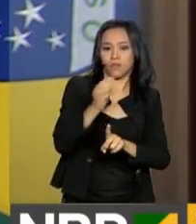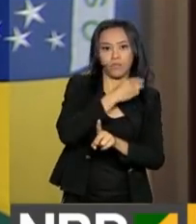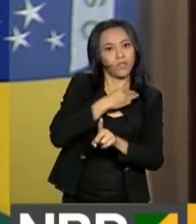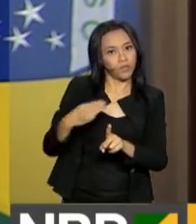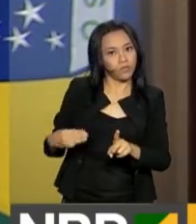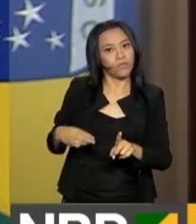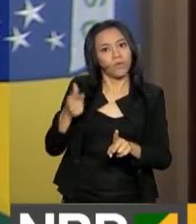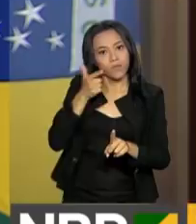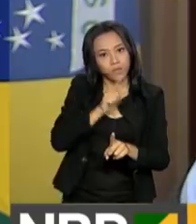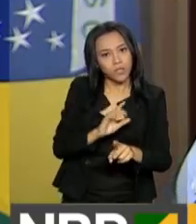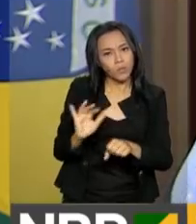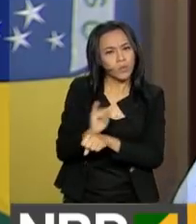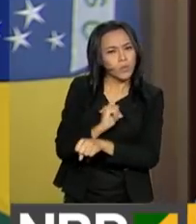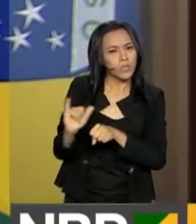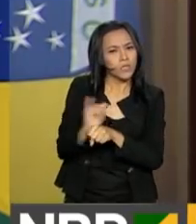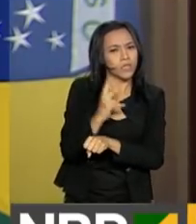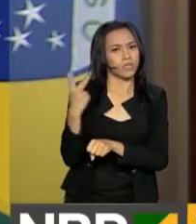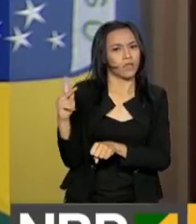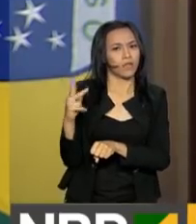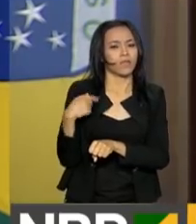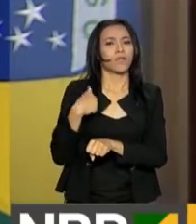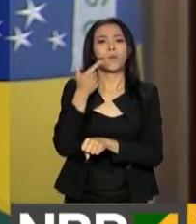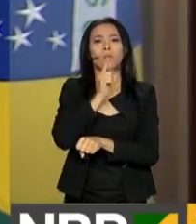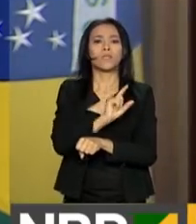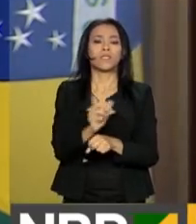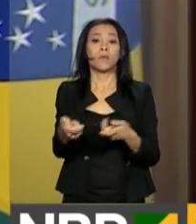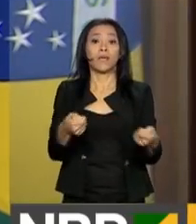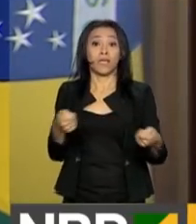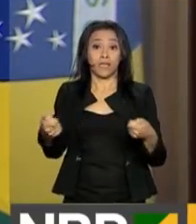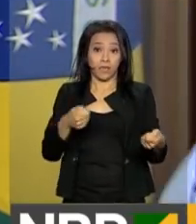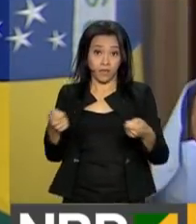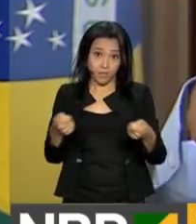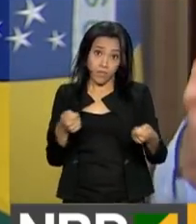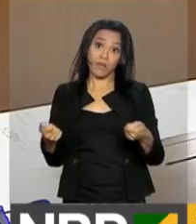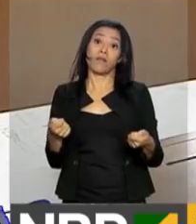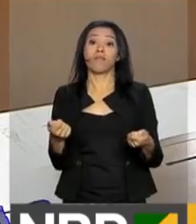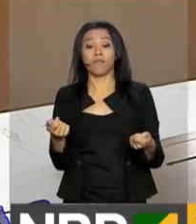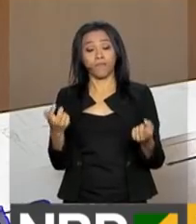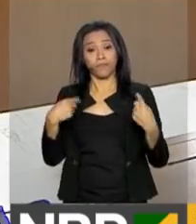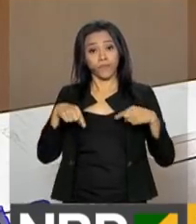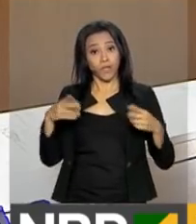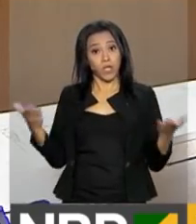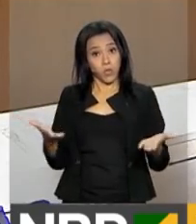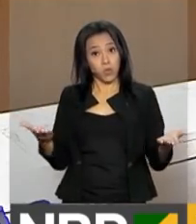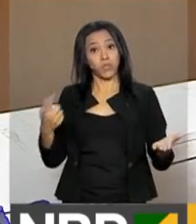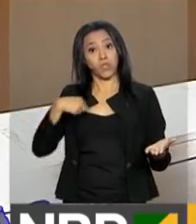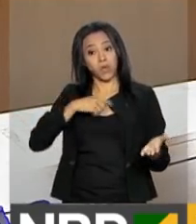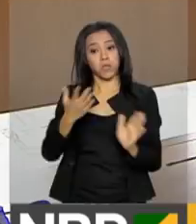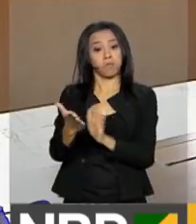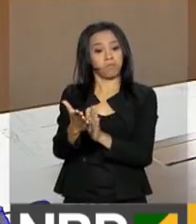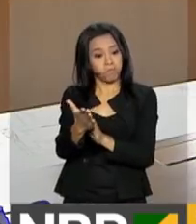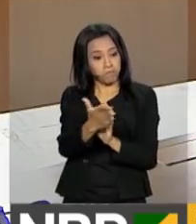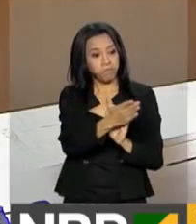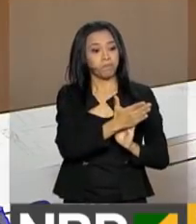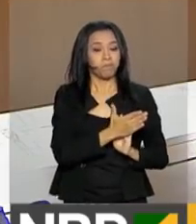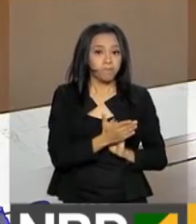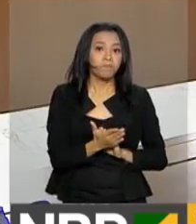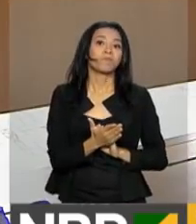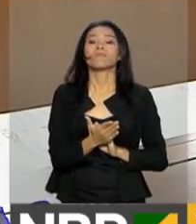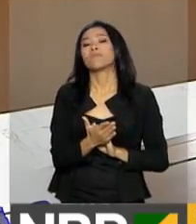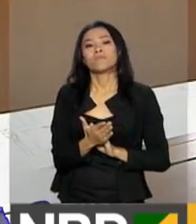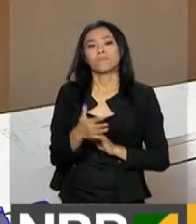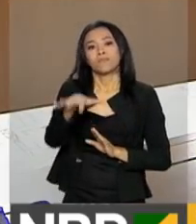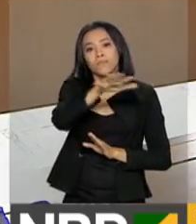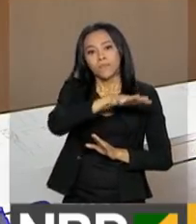formas não é conseguiu equilibrar a questão da cultura nós estamos prestigiando a cultura e vamos prestigiar cada vez mais